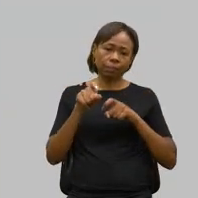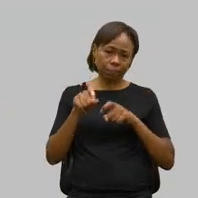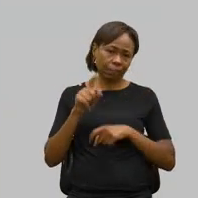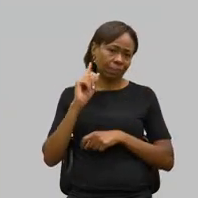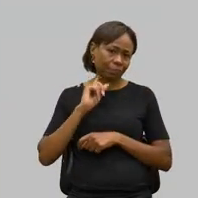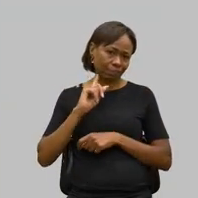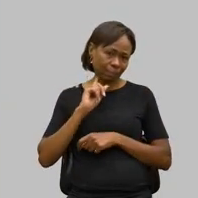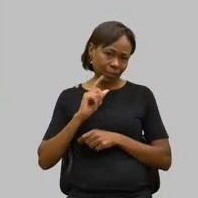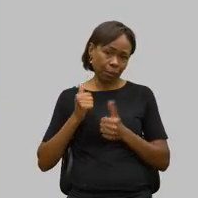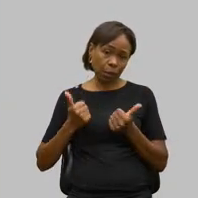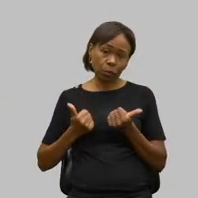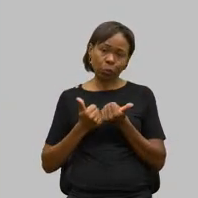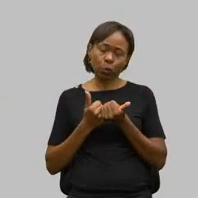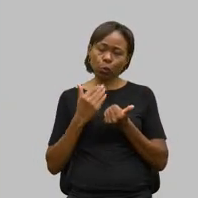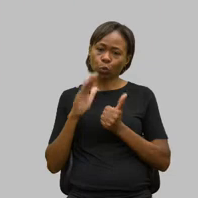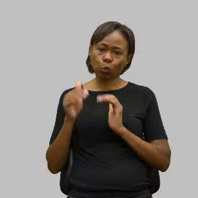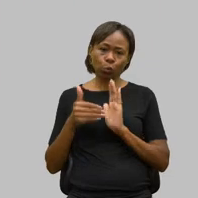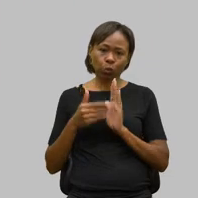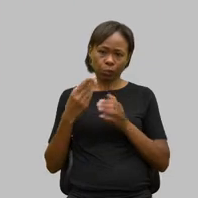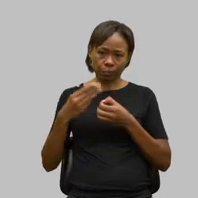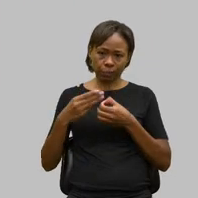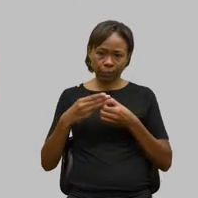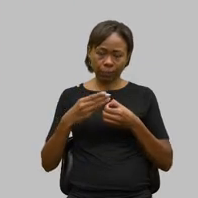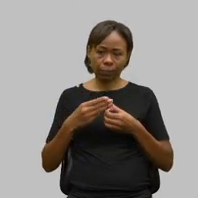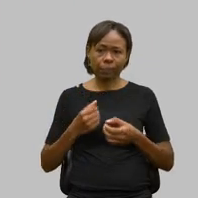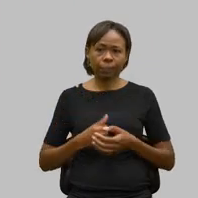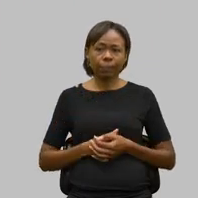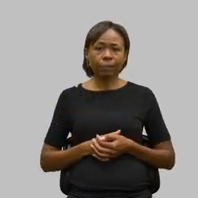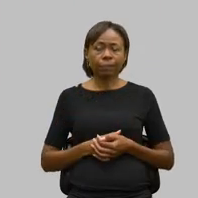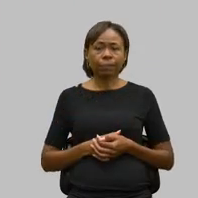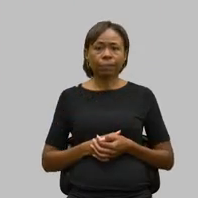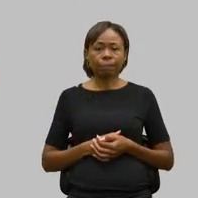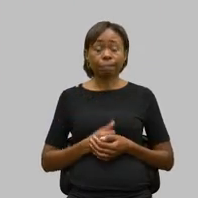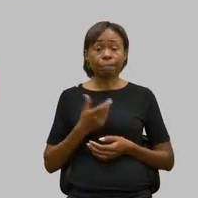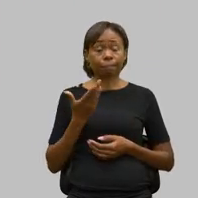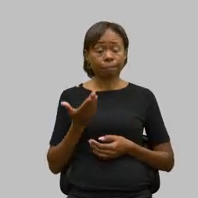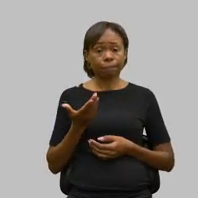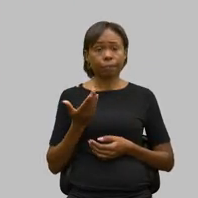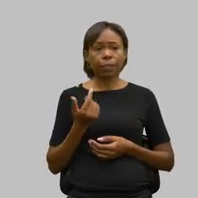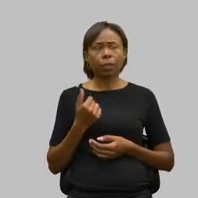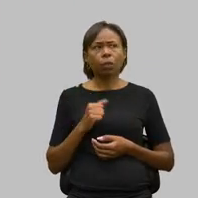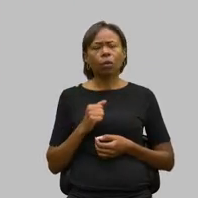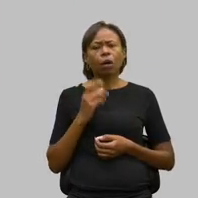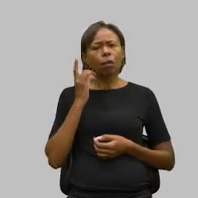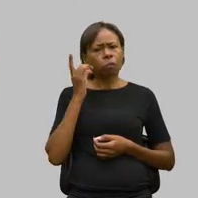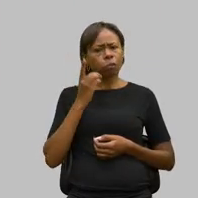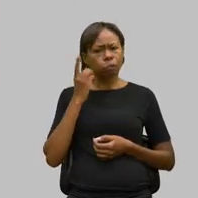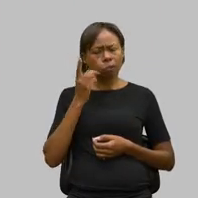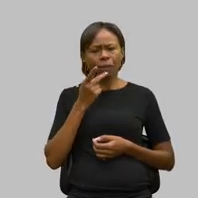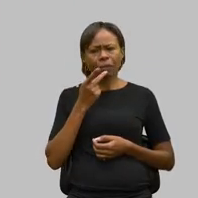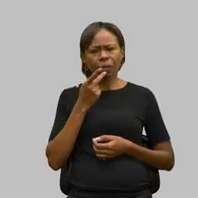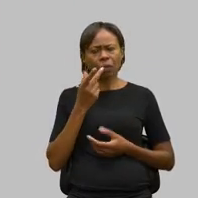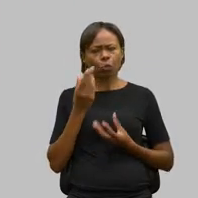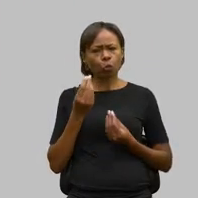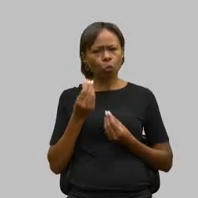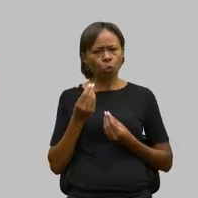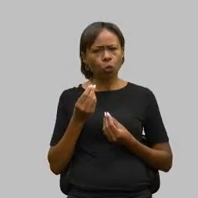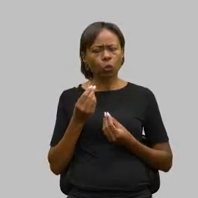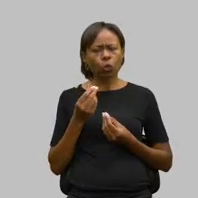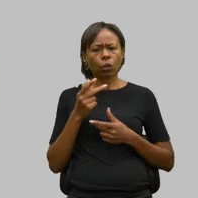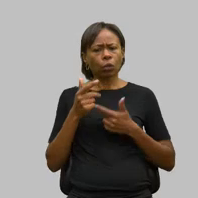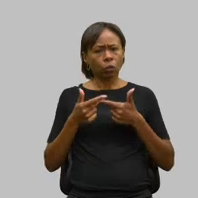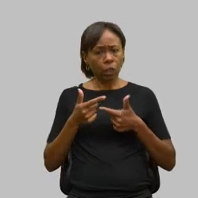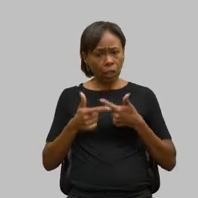suporte para tantos municípios. Senhor presidente, os deputados disseram muito aqui sobre o trabalho que o